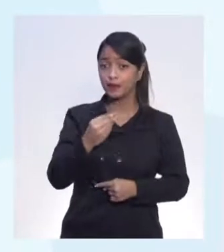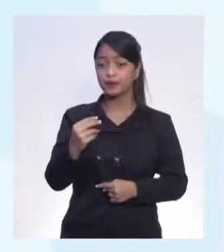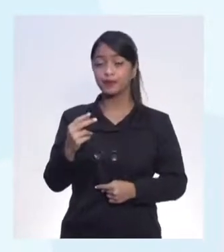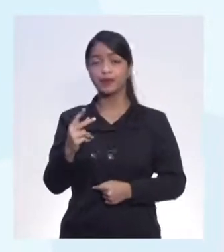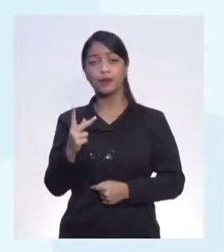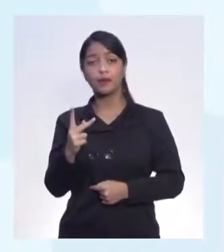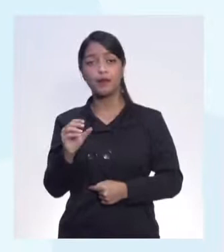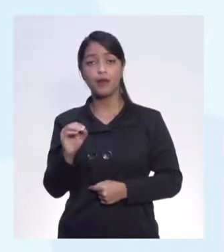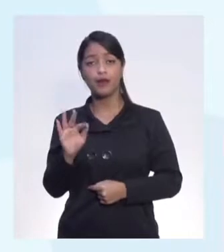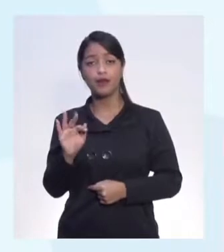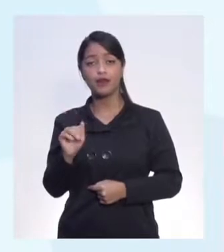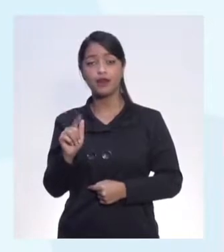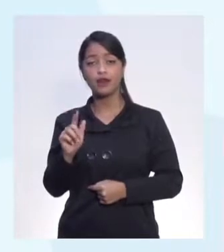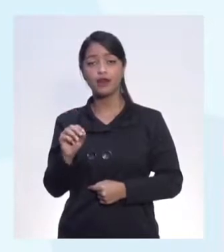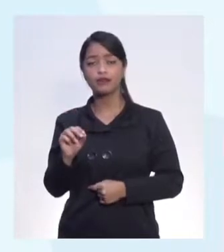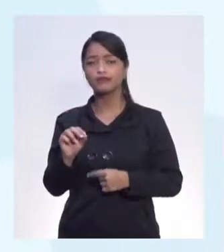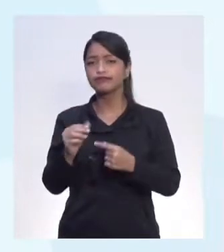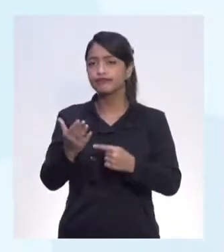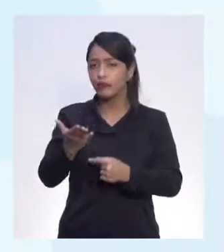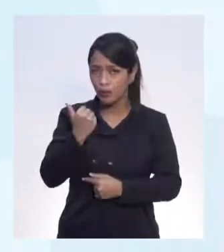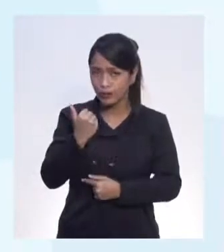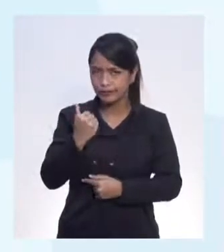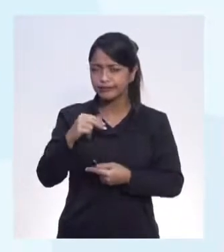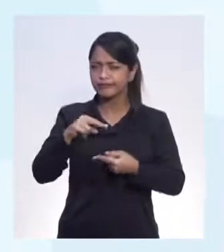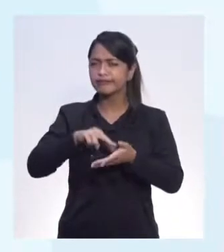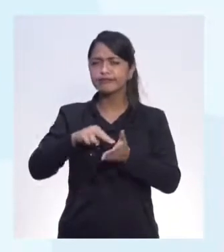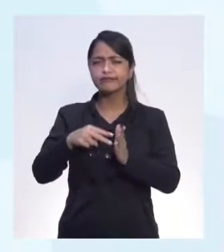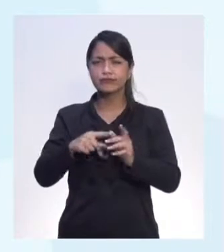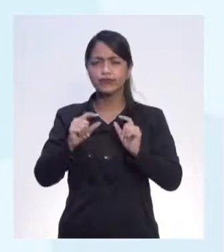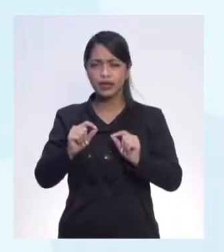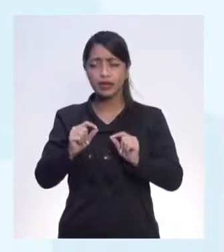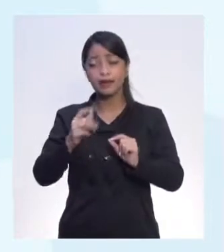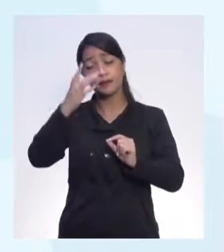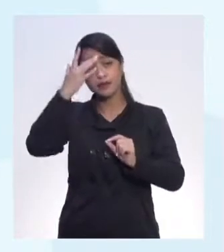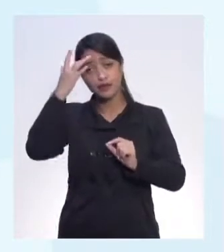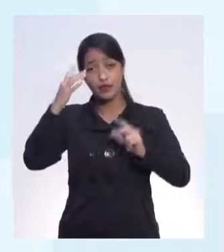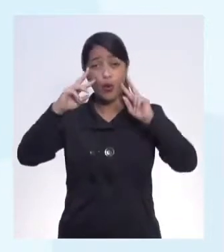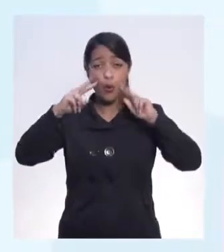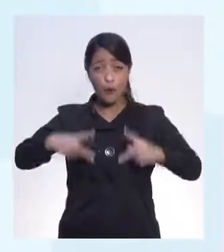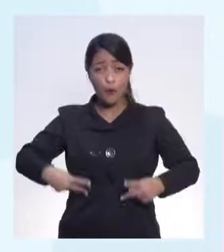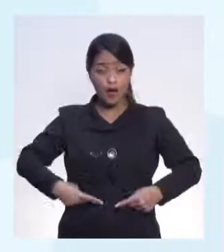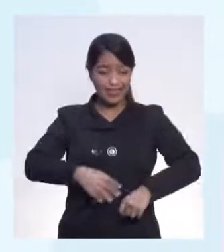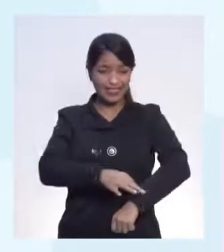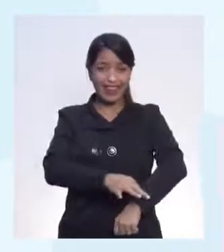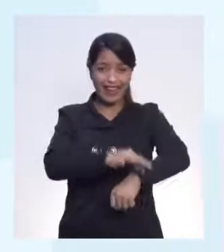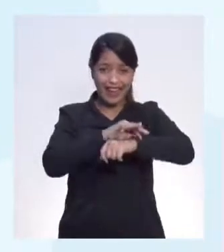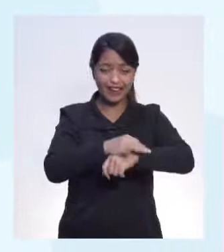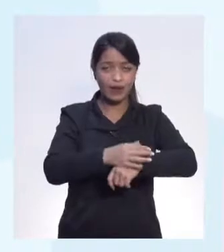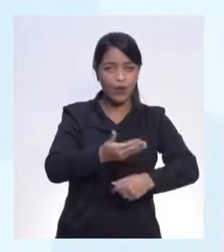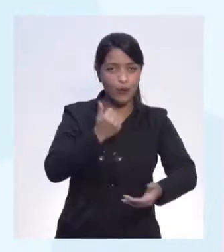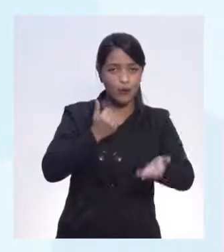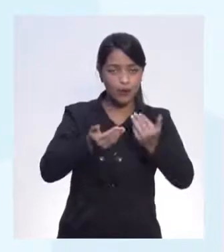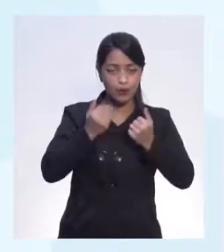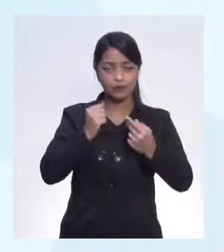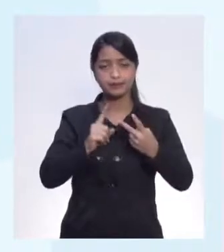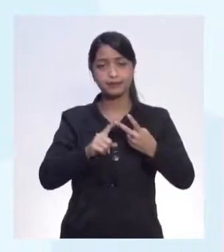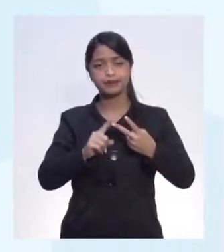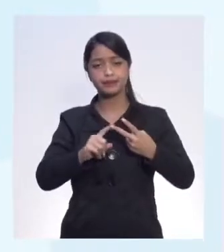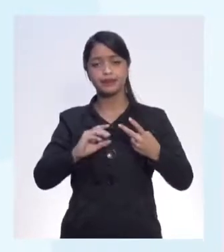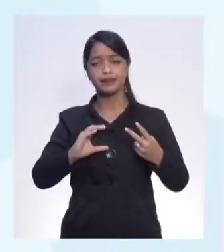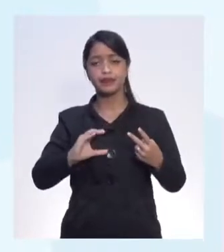Então, antropófago é aquele que se alimenta da carne humana. A palavra cevado ali era